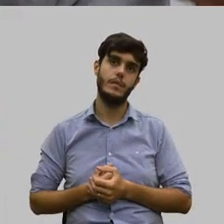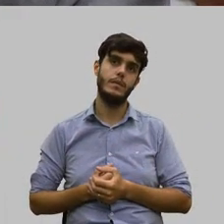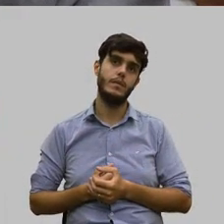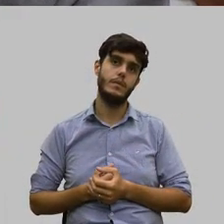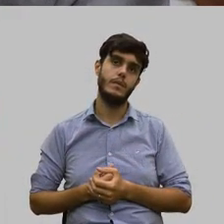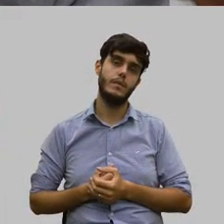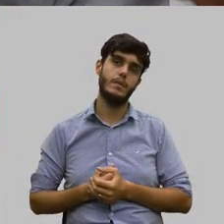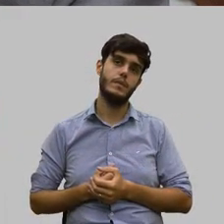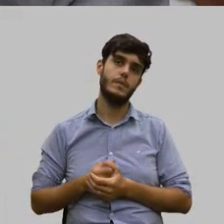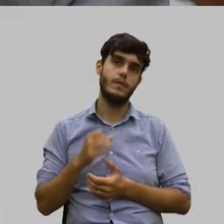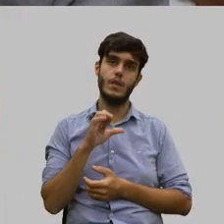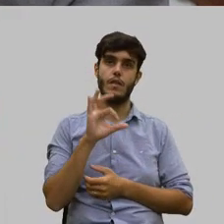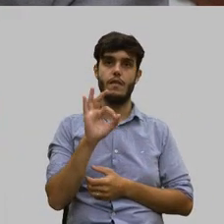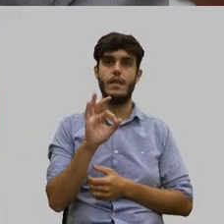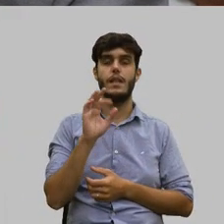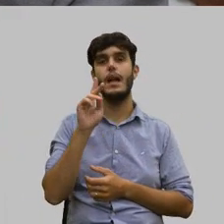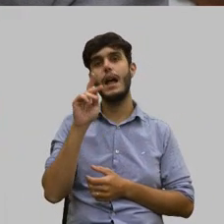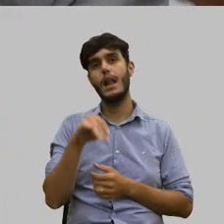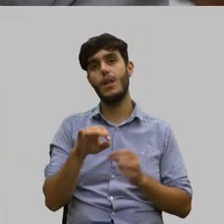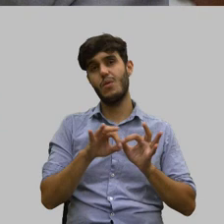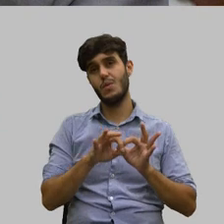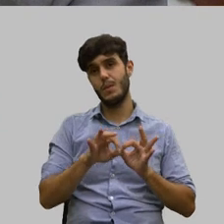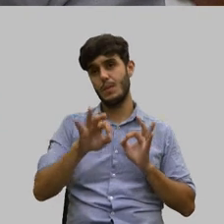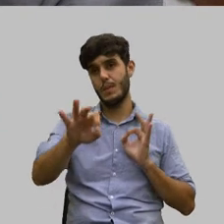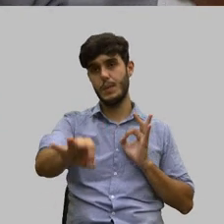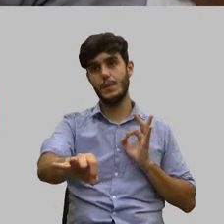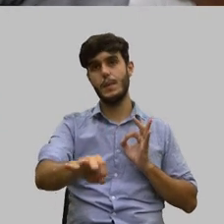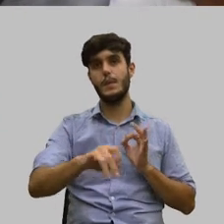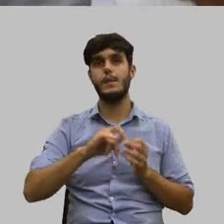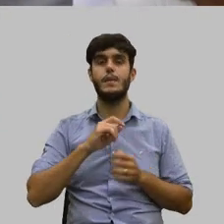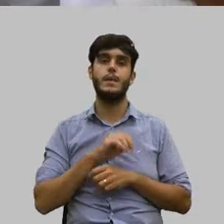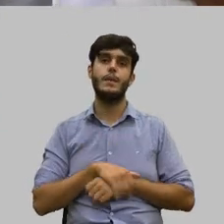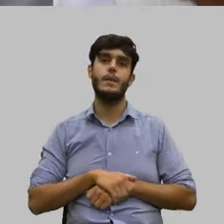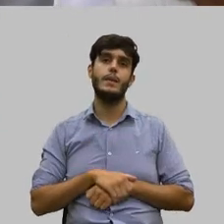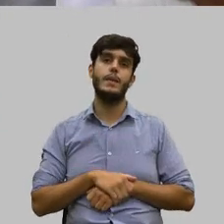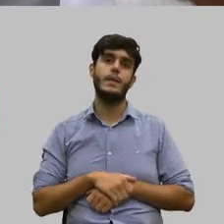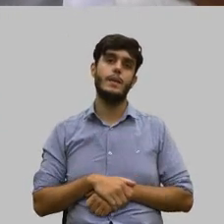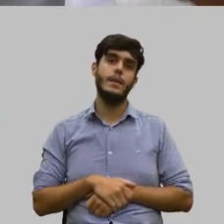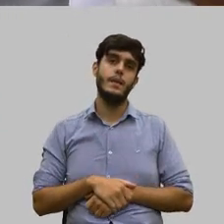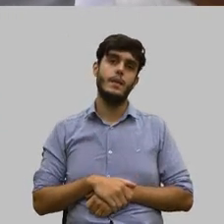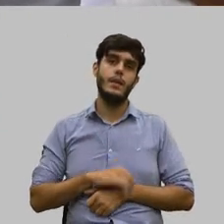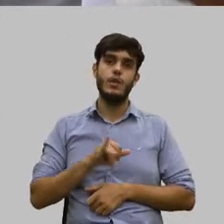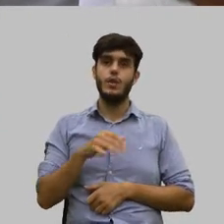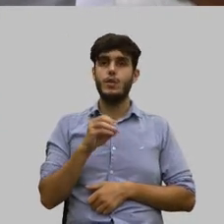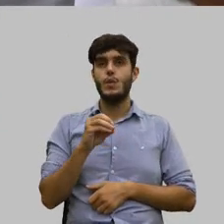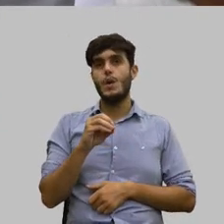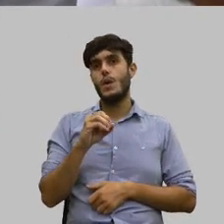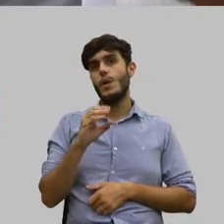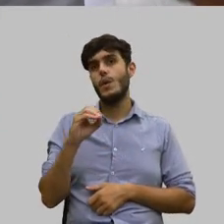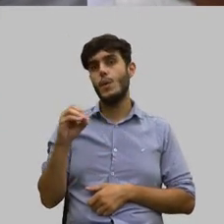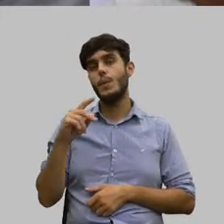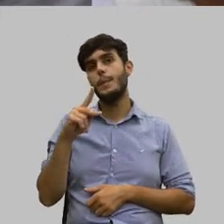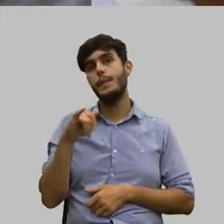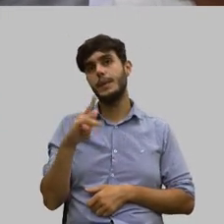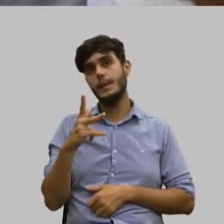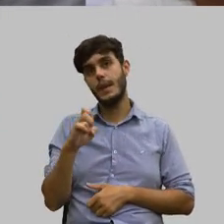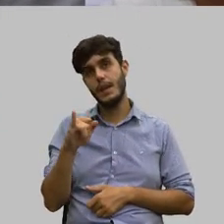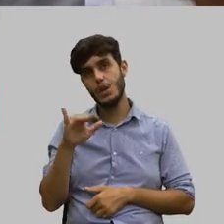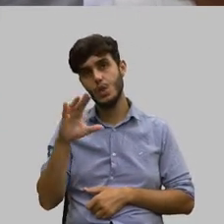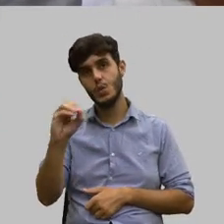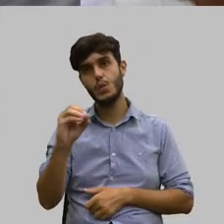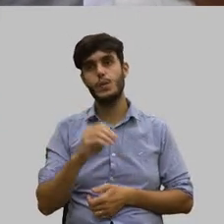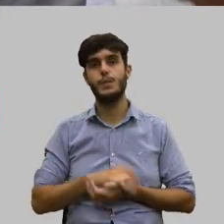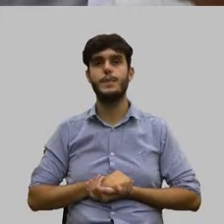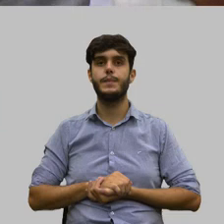Km distância eh da sede que é João Pinheiro eu fui socorrido até João Pinheiro